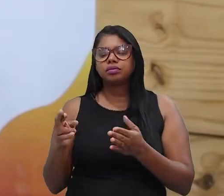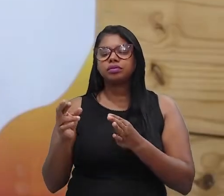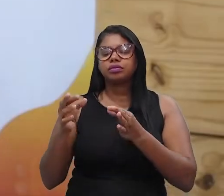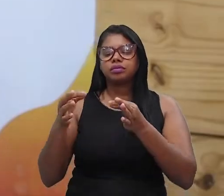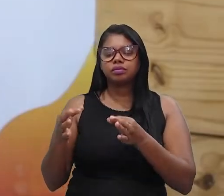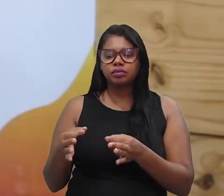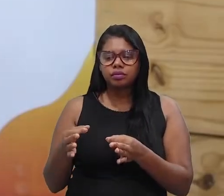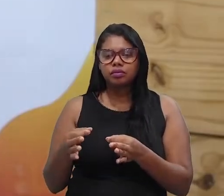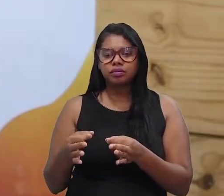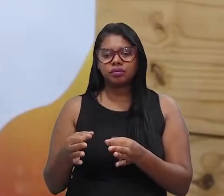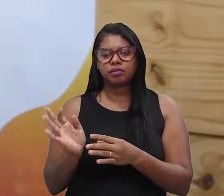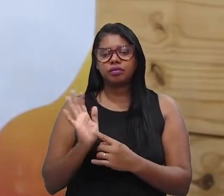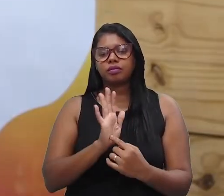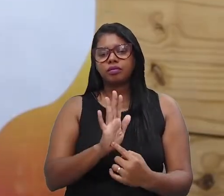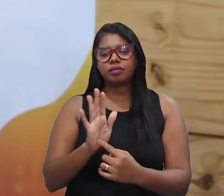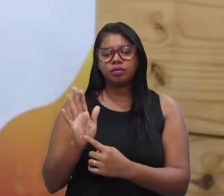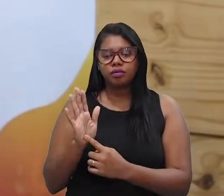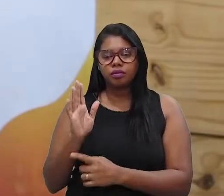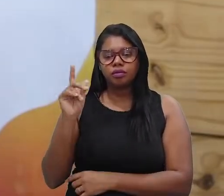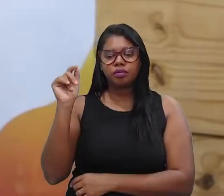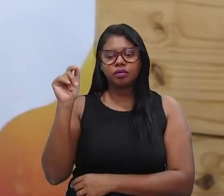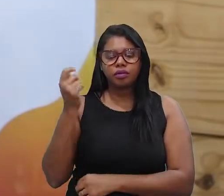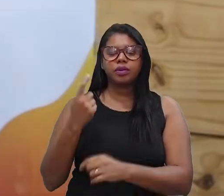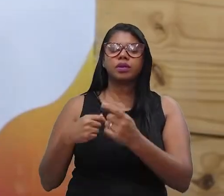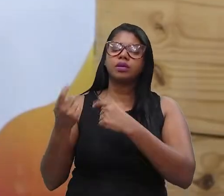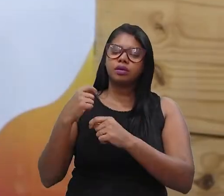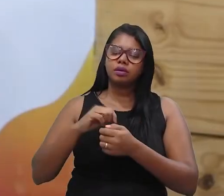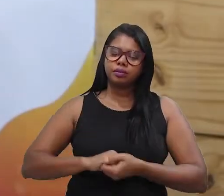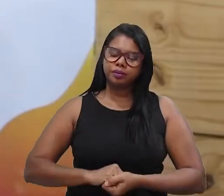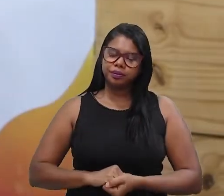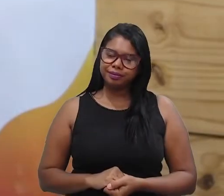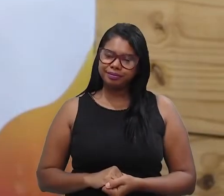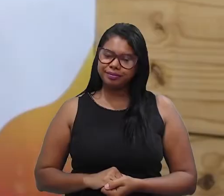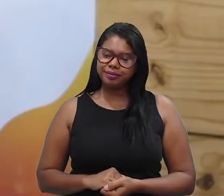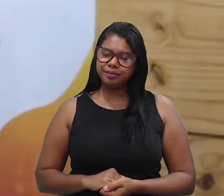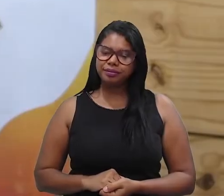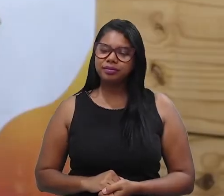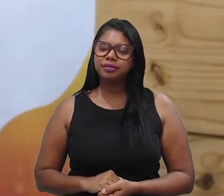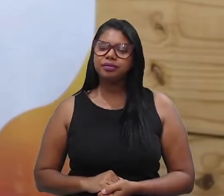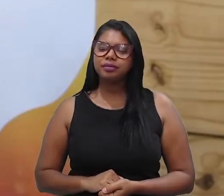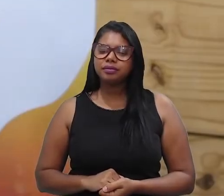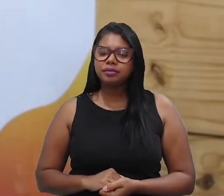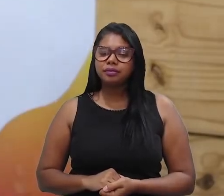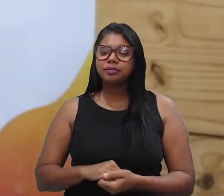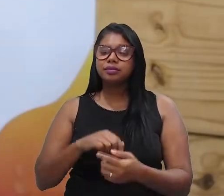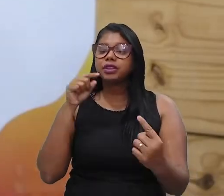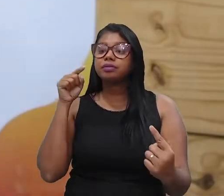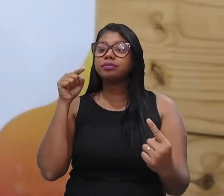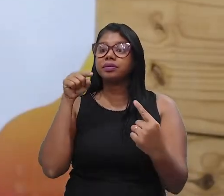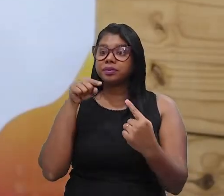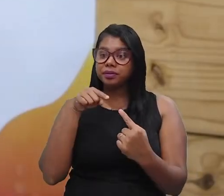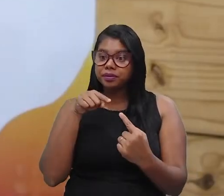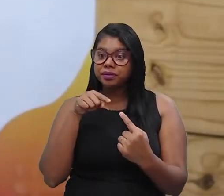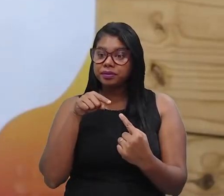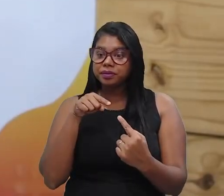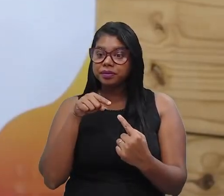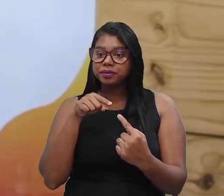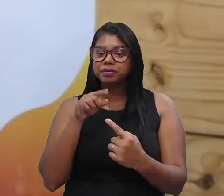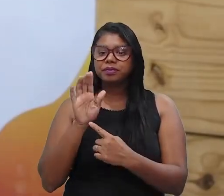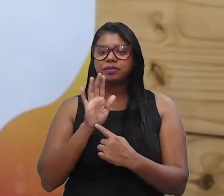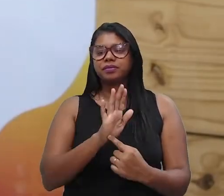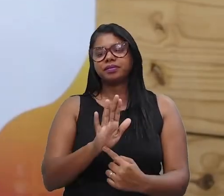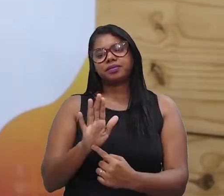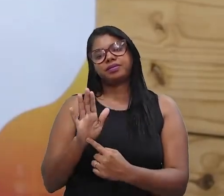preparadas e que isso trouxesse um recurso econômico, ou seja, havia a intenção de integrar